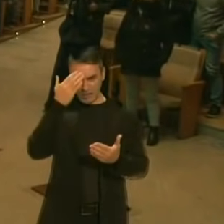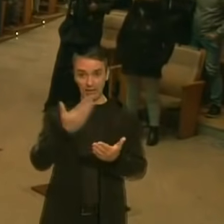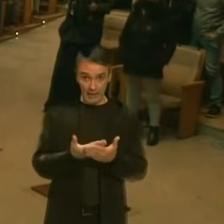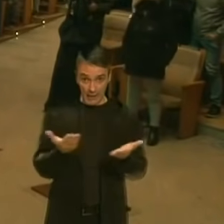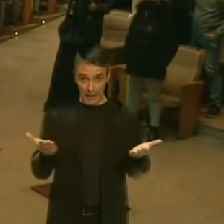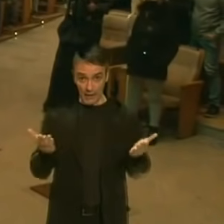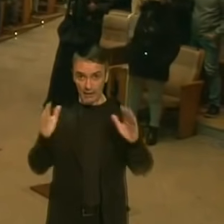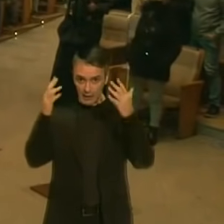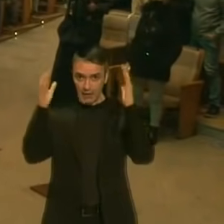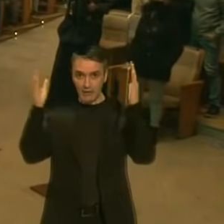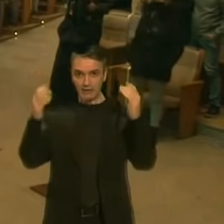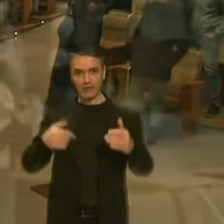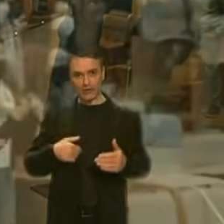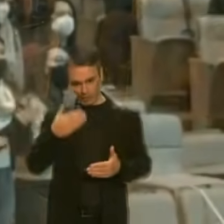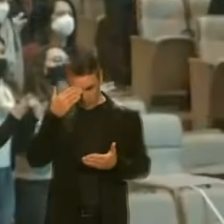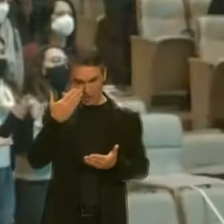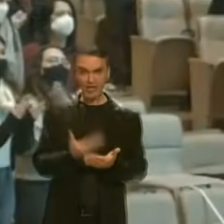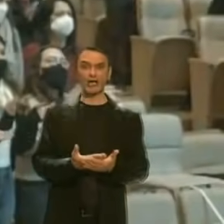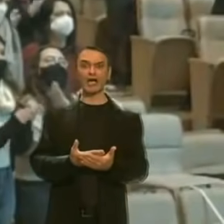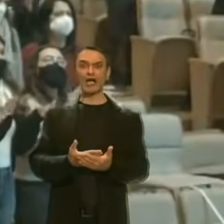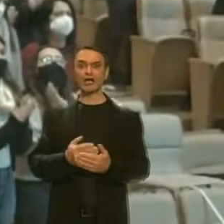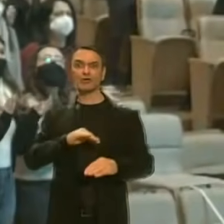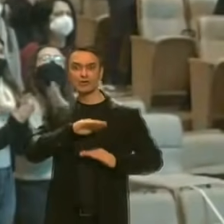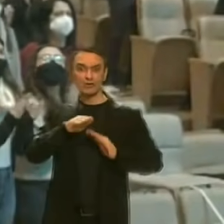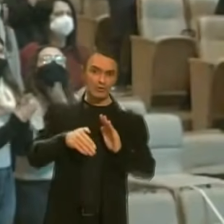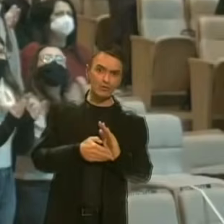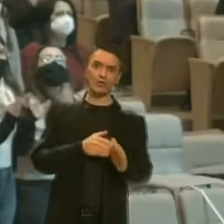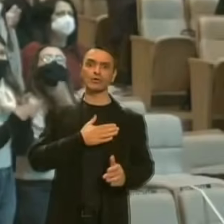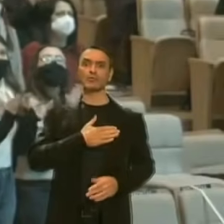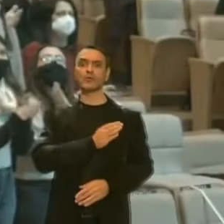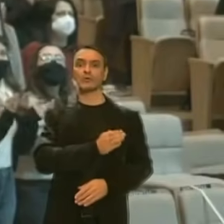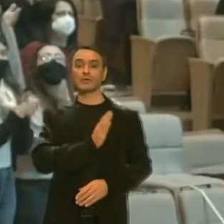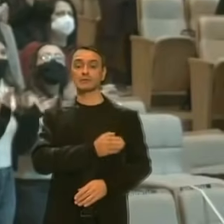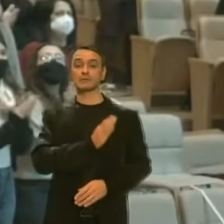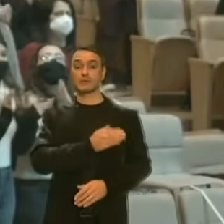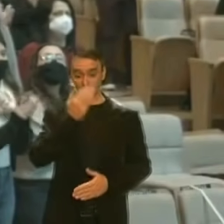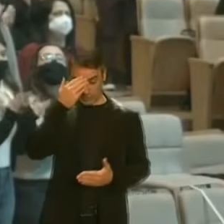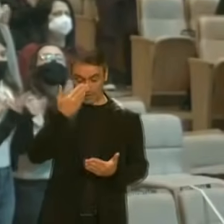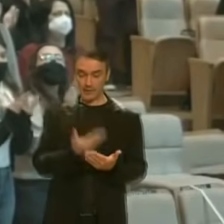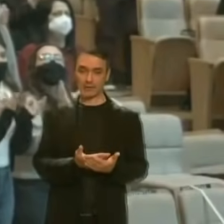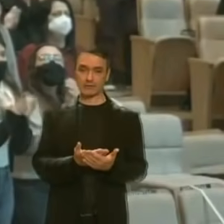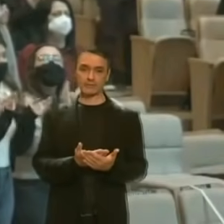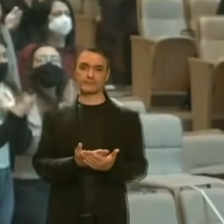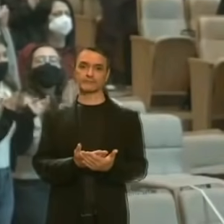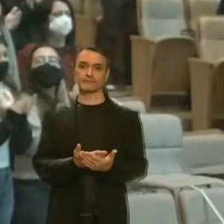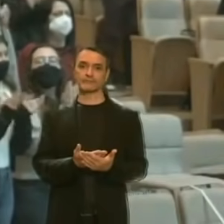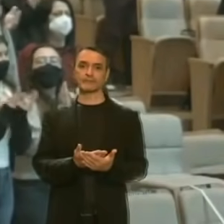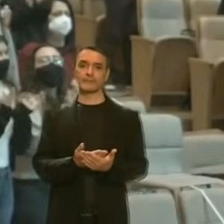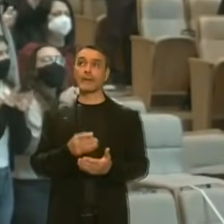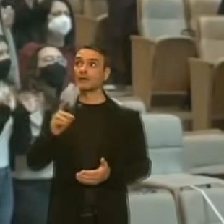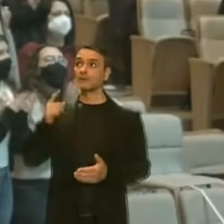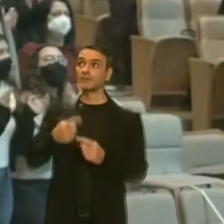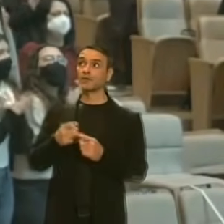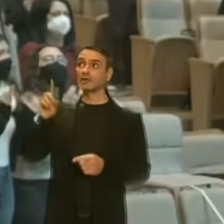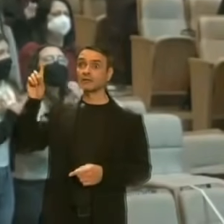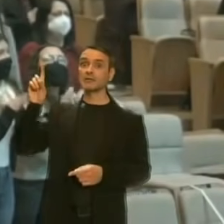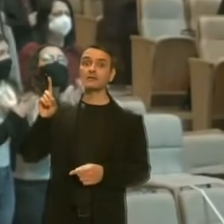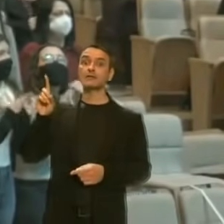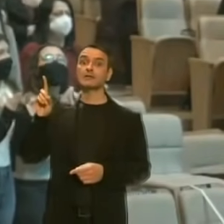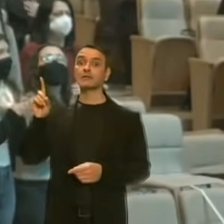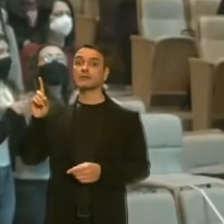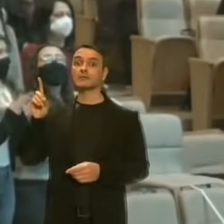nisso? Eu creio, de todo o meu coração. Eu creio, porque Deus está levantando